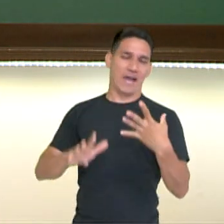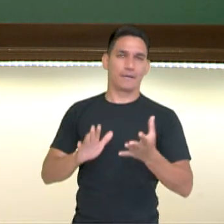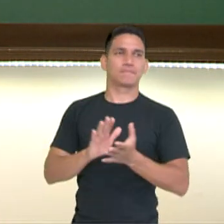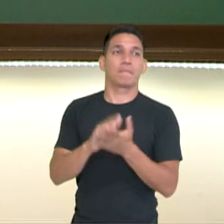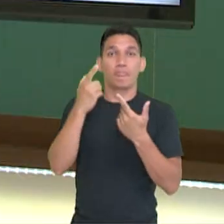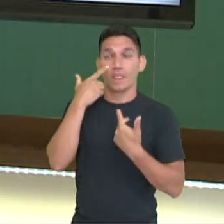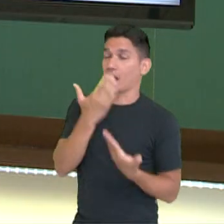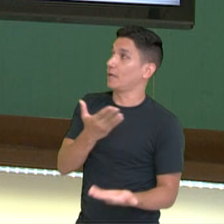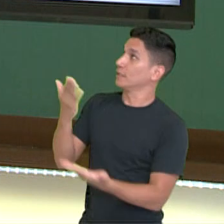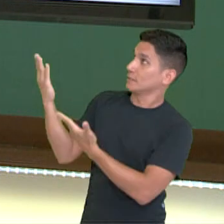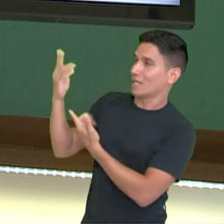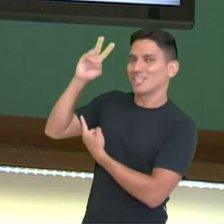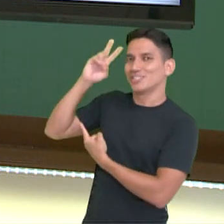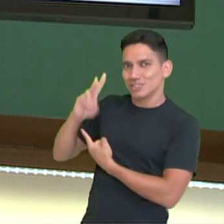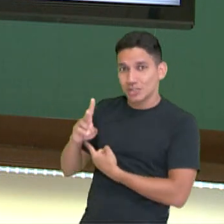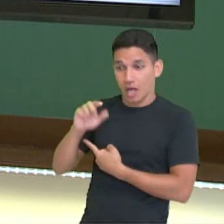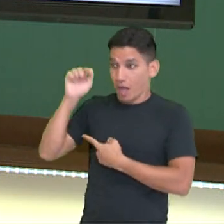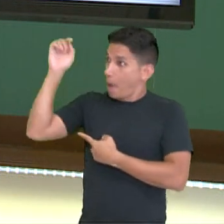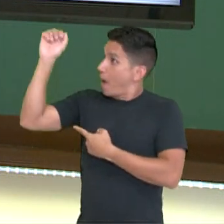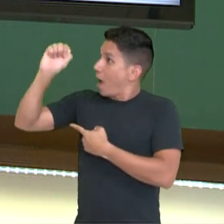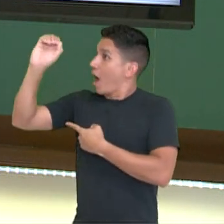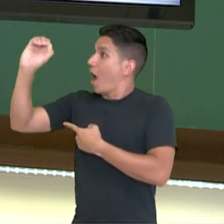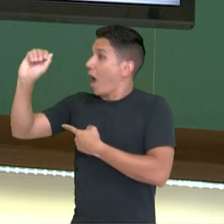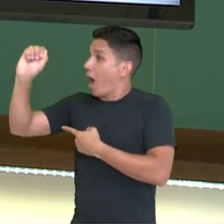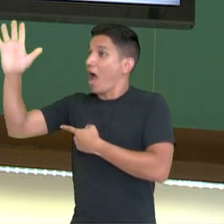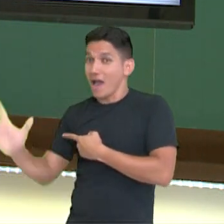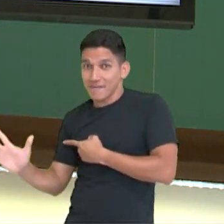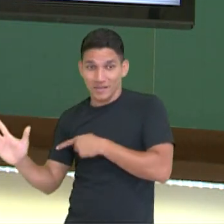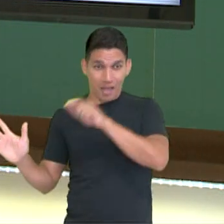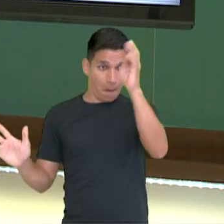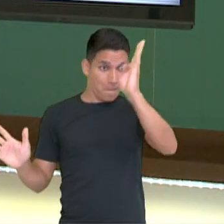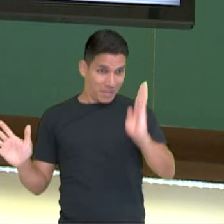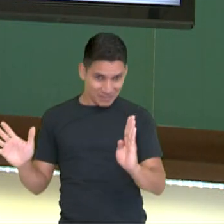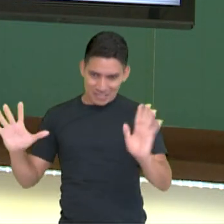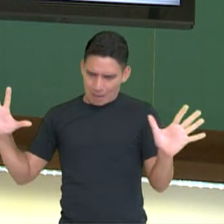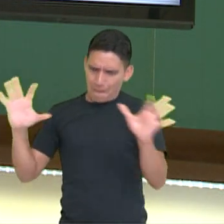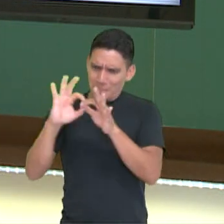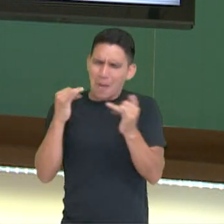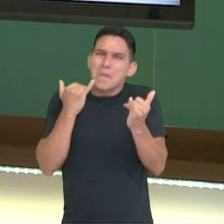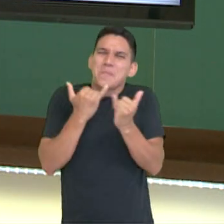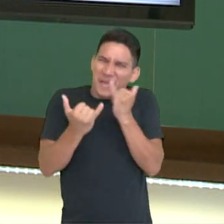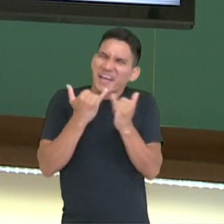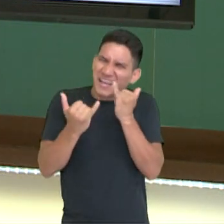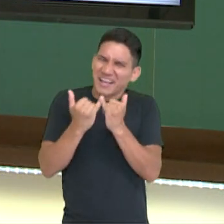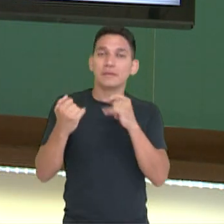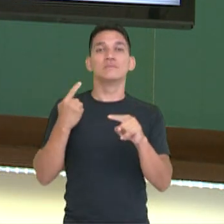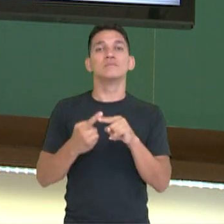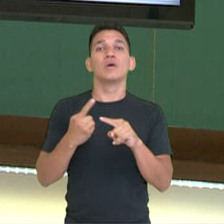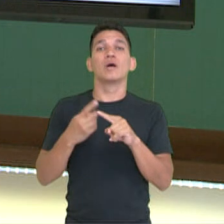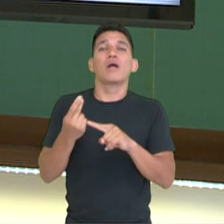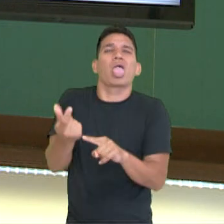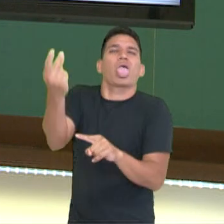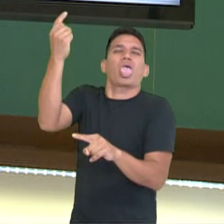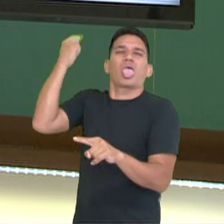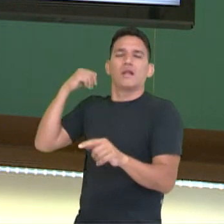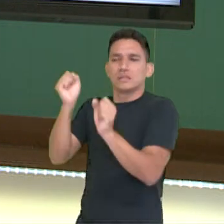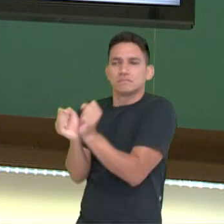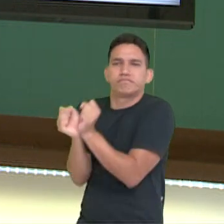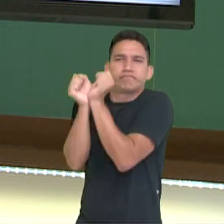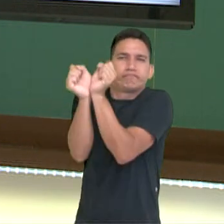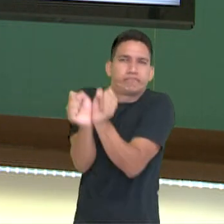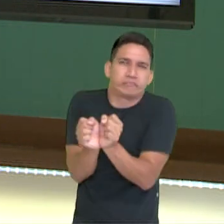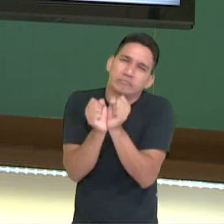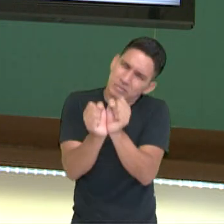Nessa história, aliás, Brasil e África têm história em comum, muito por causa da escravidão, esse